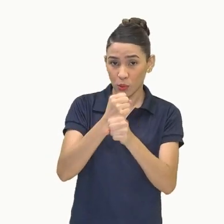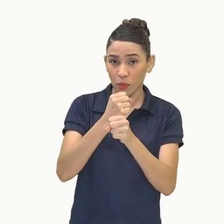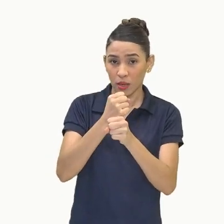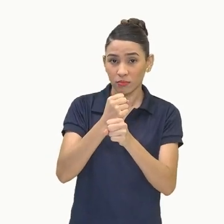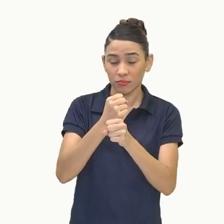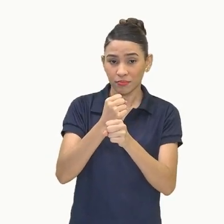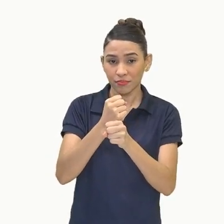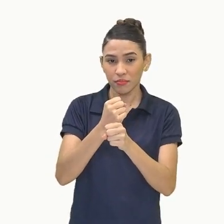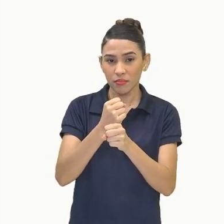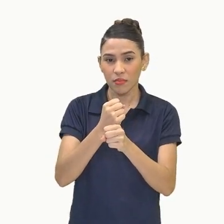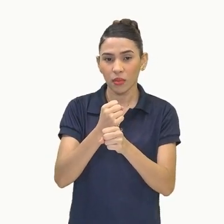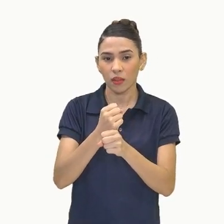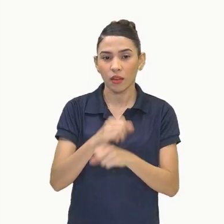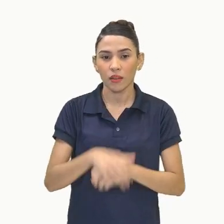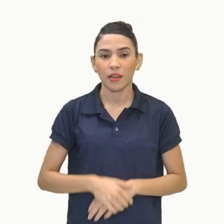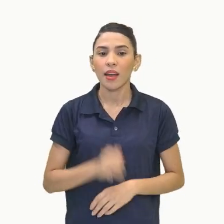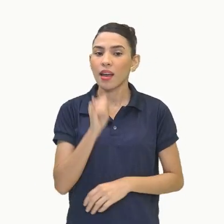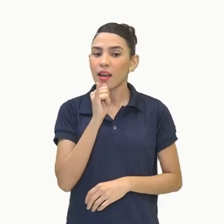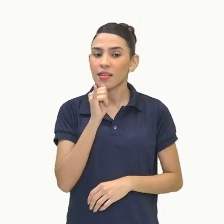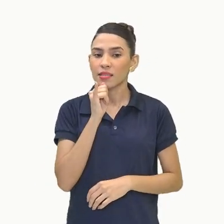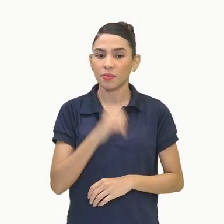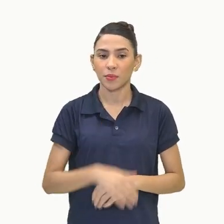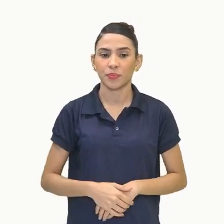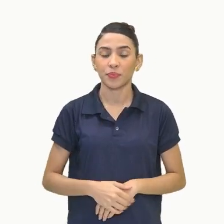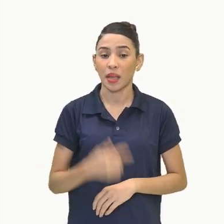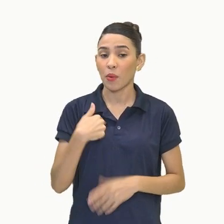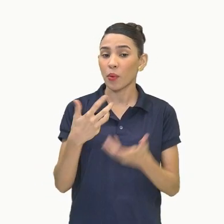Então, aqui, ó, eu quero somar